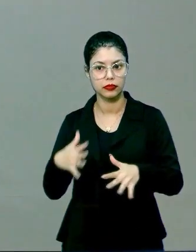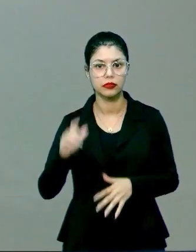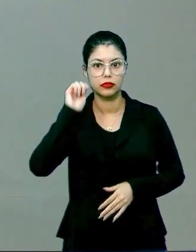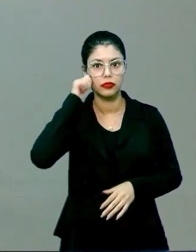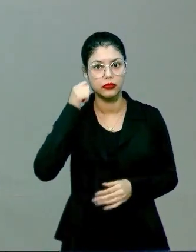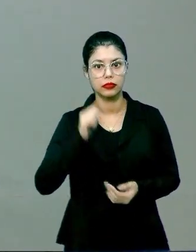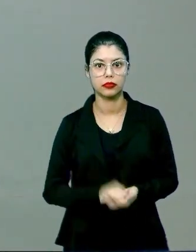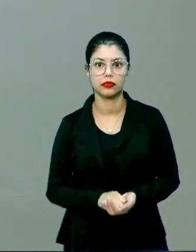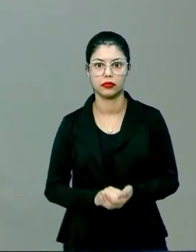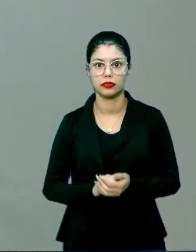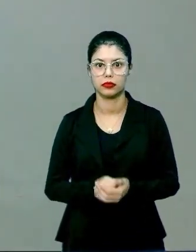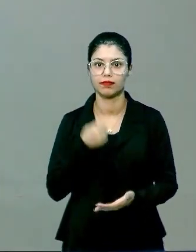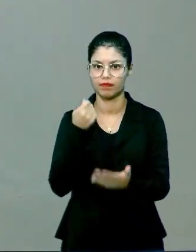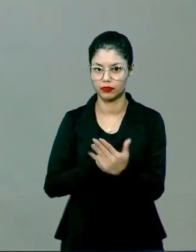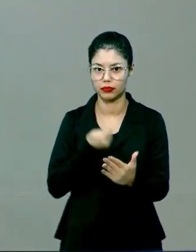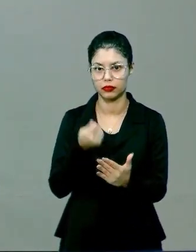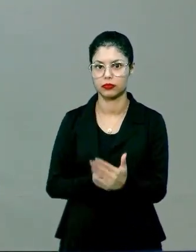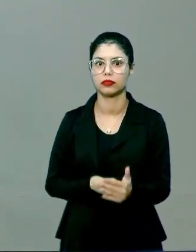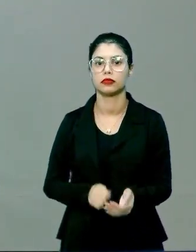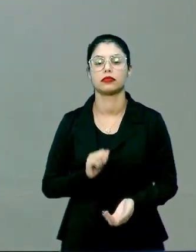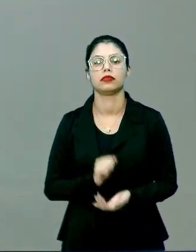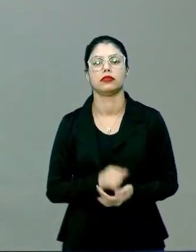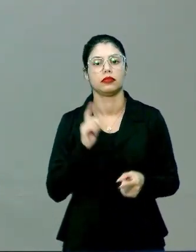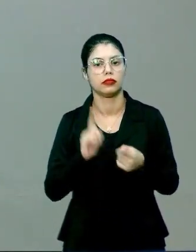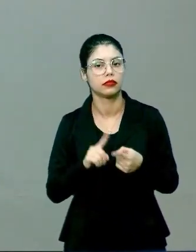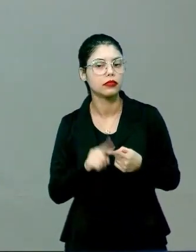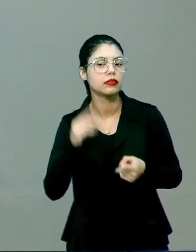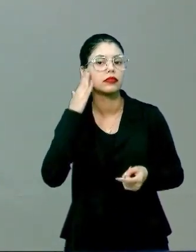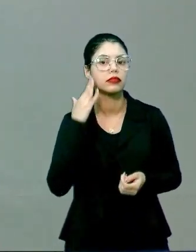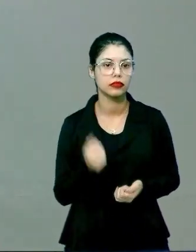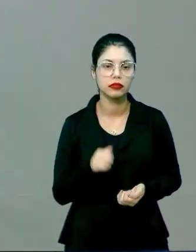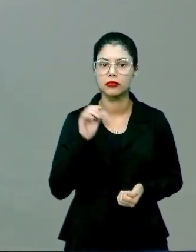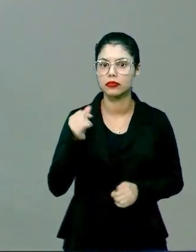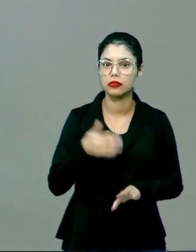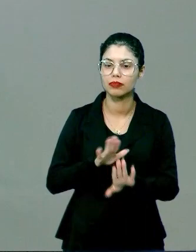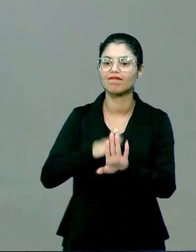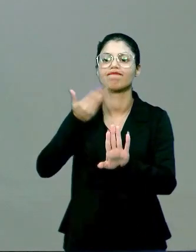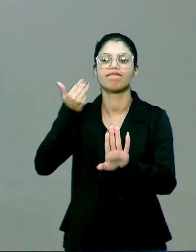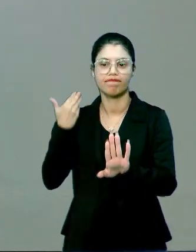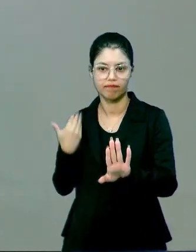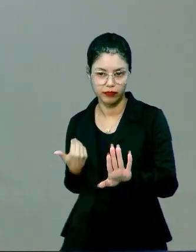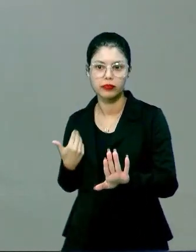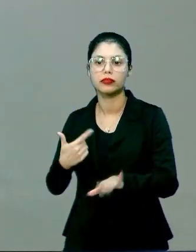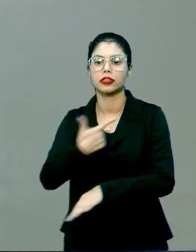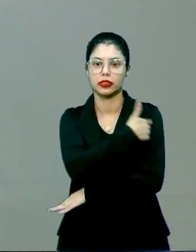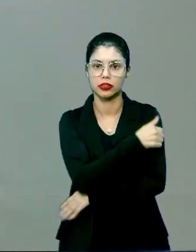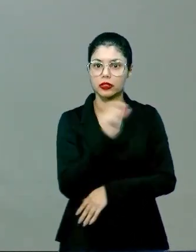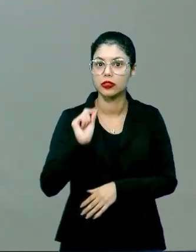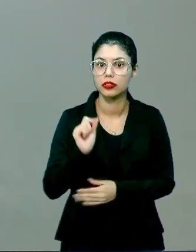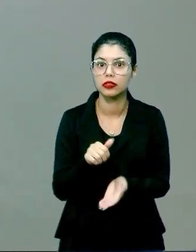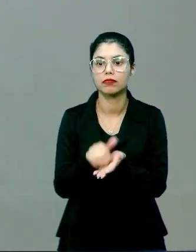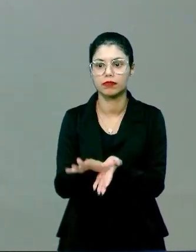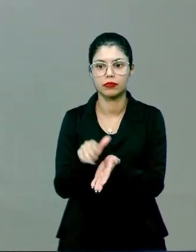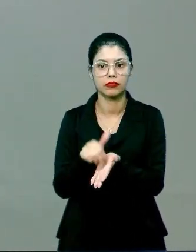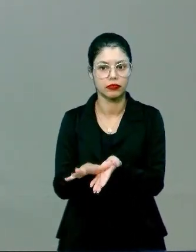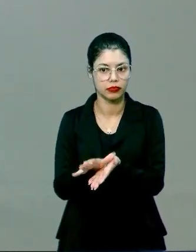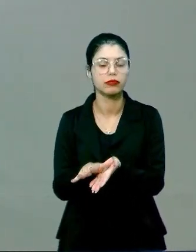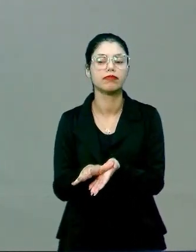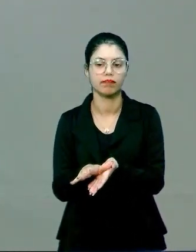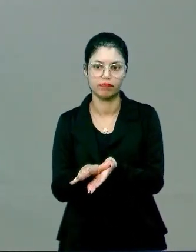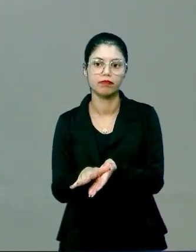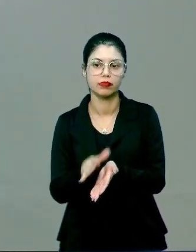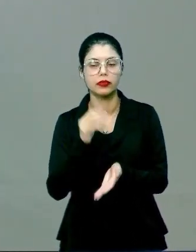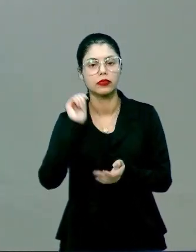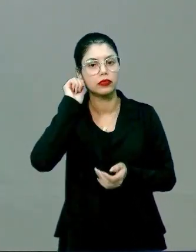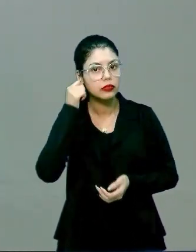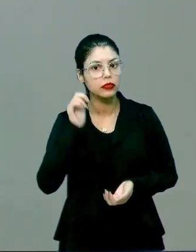dos negros de resistência, porque eles sabiam que o que estava por detrás da vacinação era o quê? A retirada